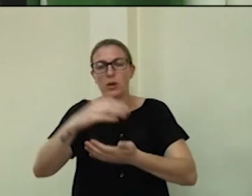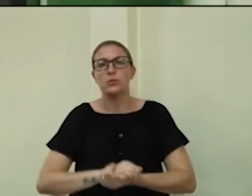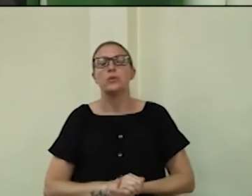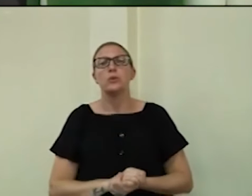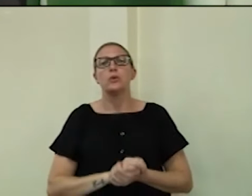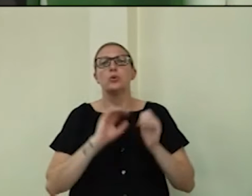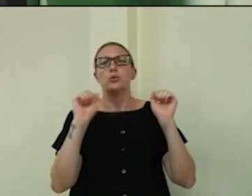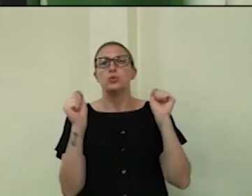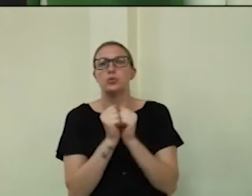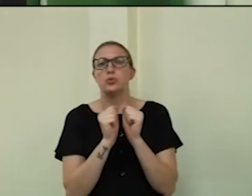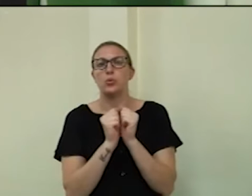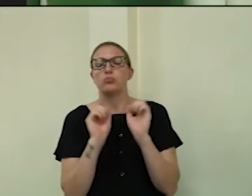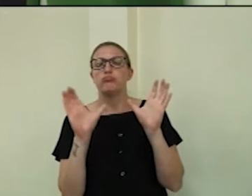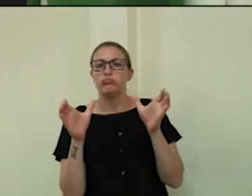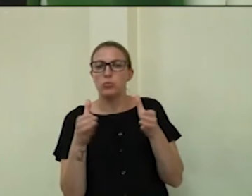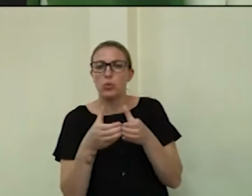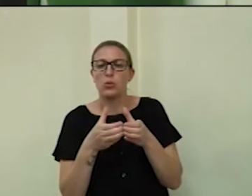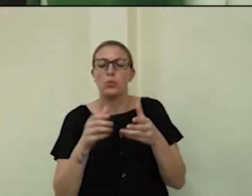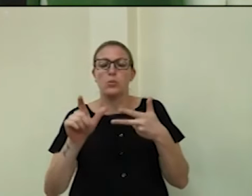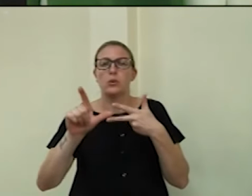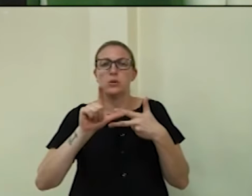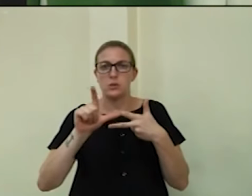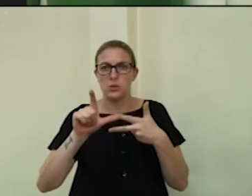Juntamente com a sua equipe do Legislativo.